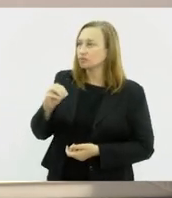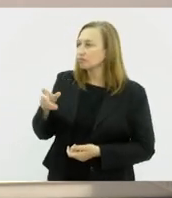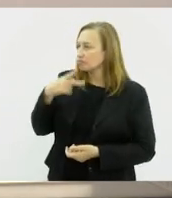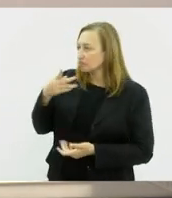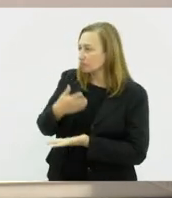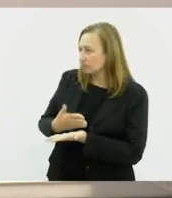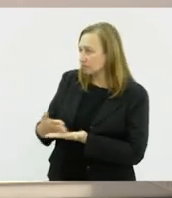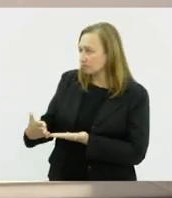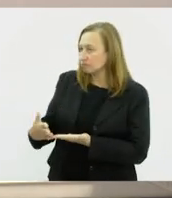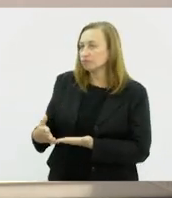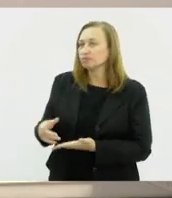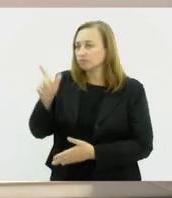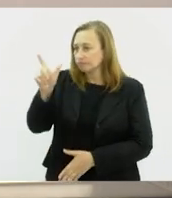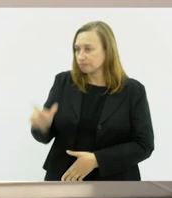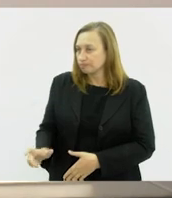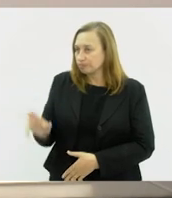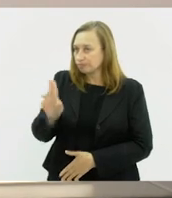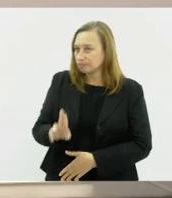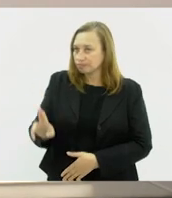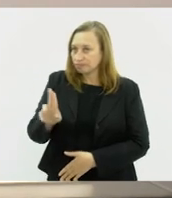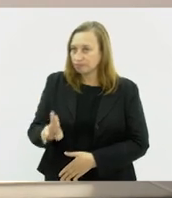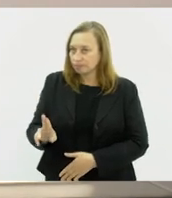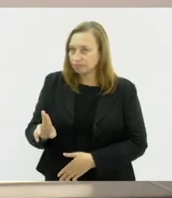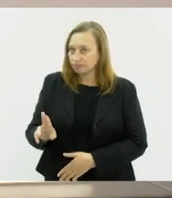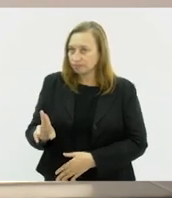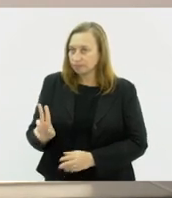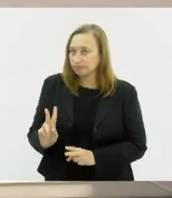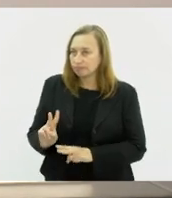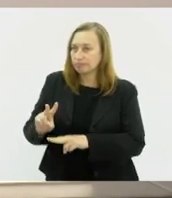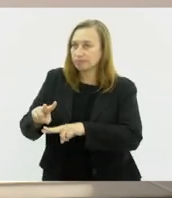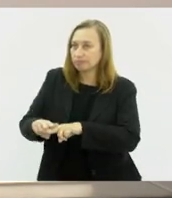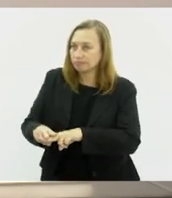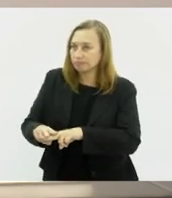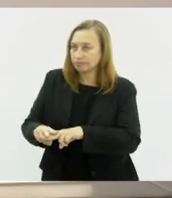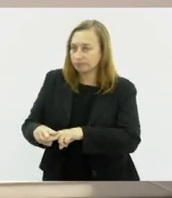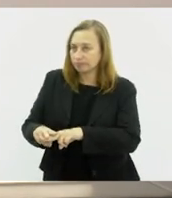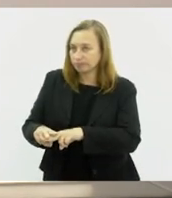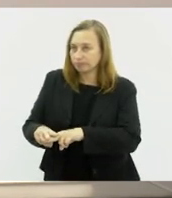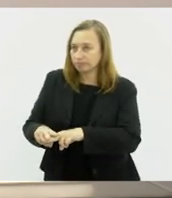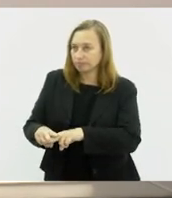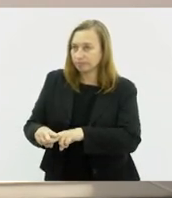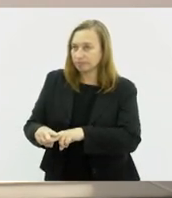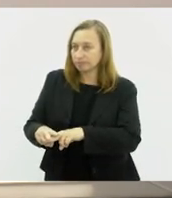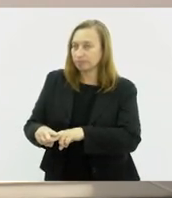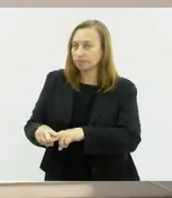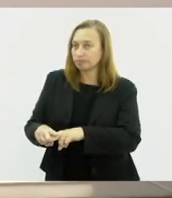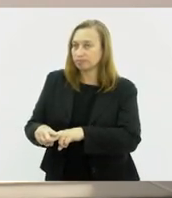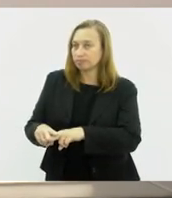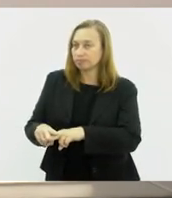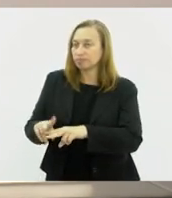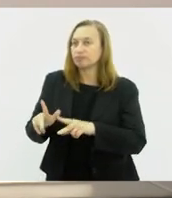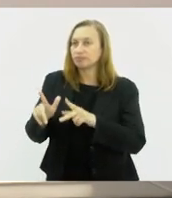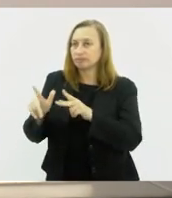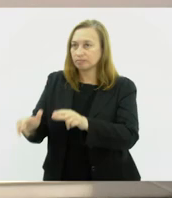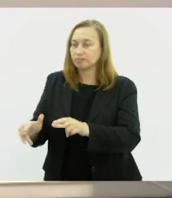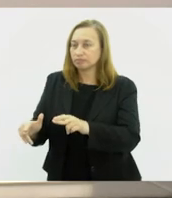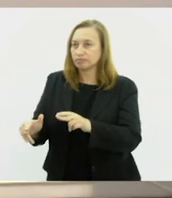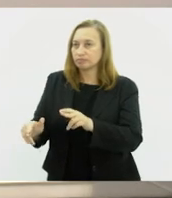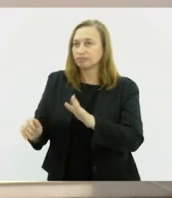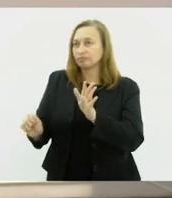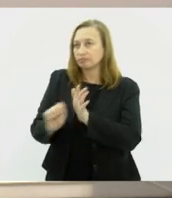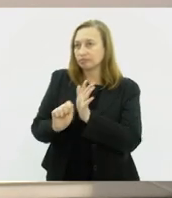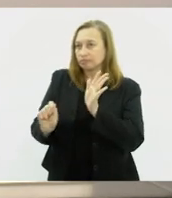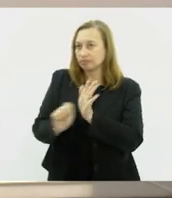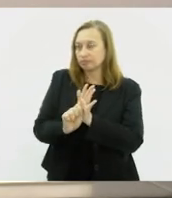usuário ele é enquadrado como traficante de drogas essa questão muito nos angustia